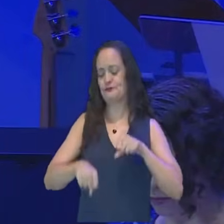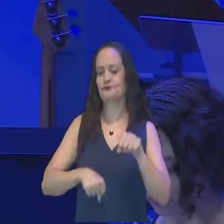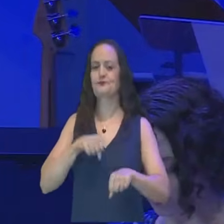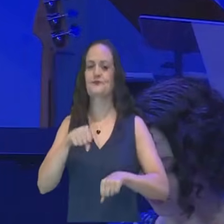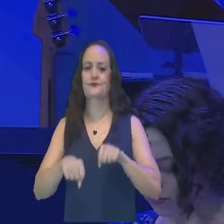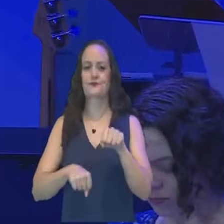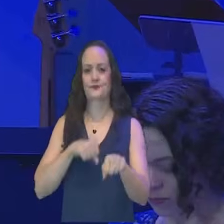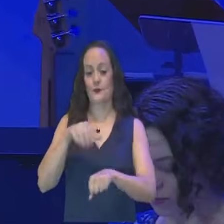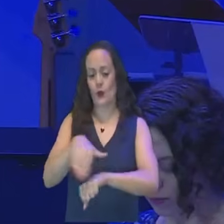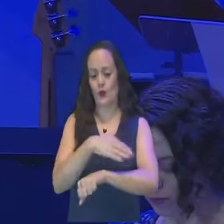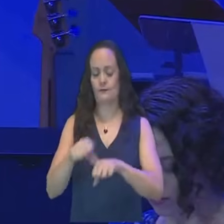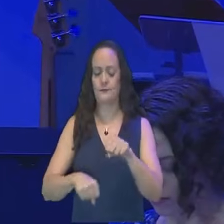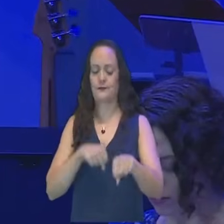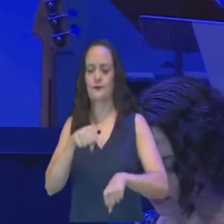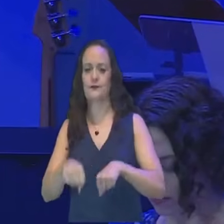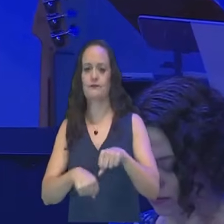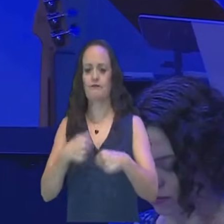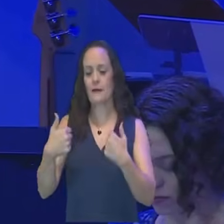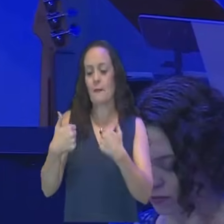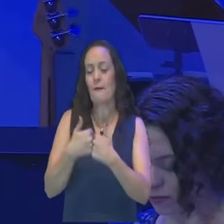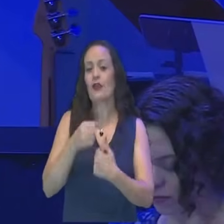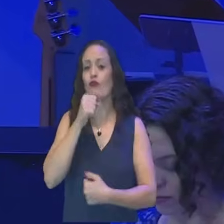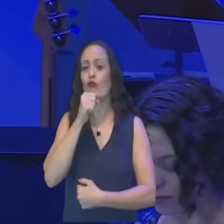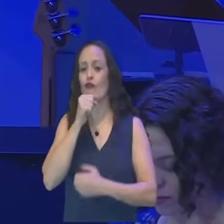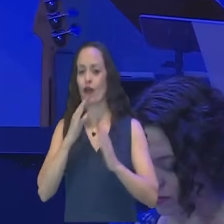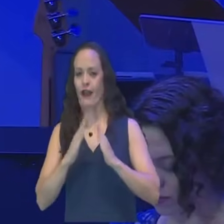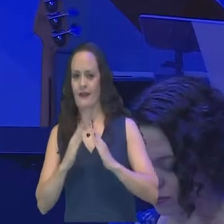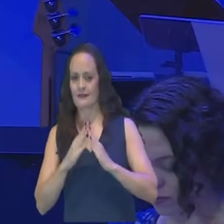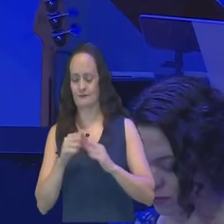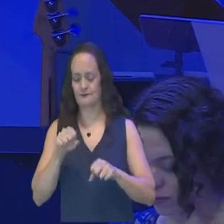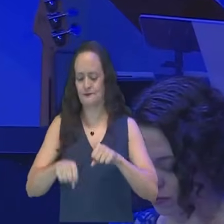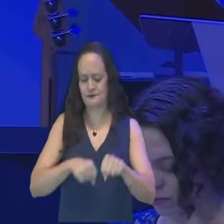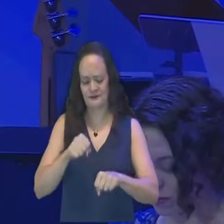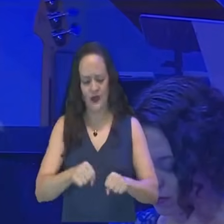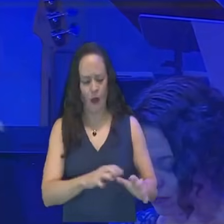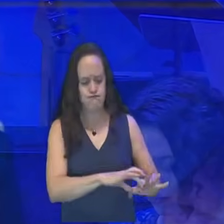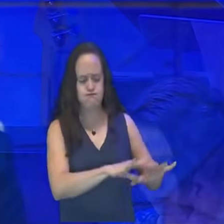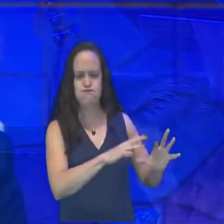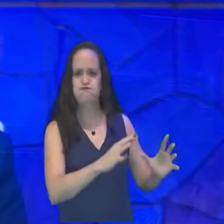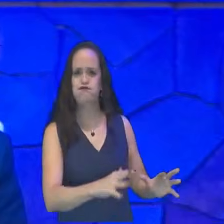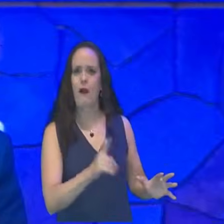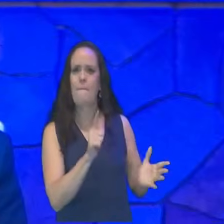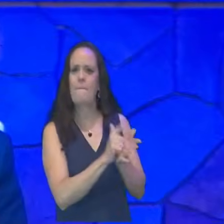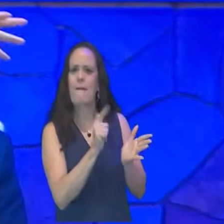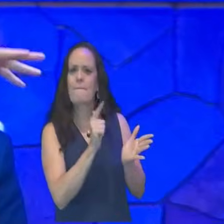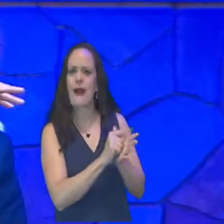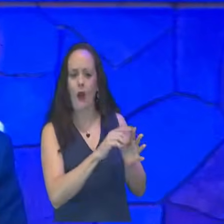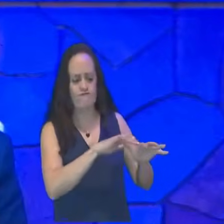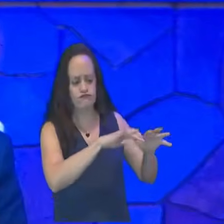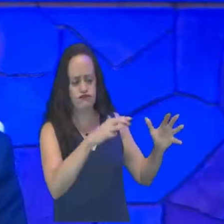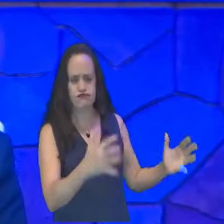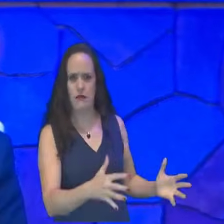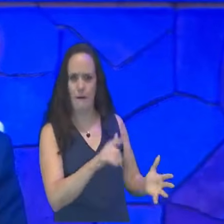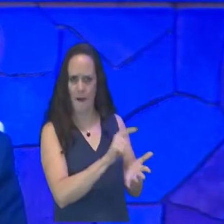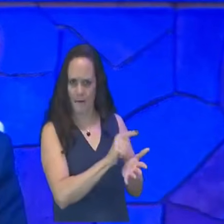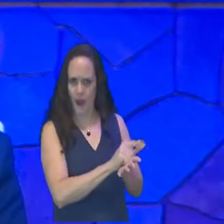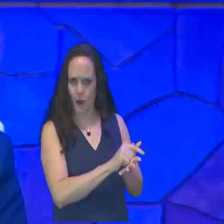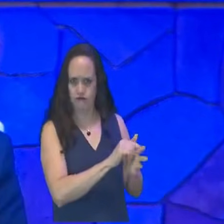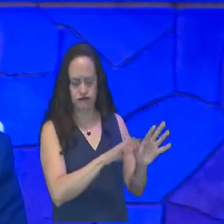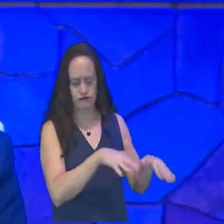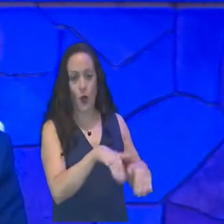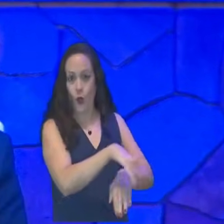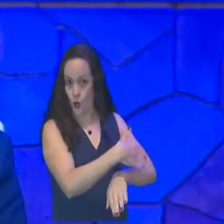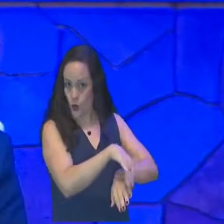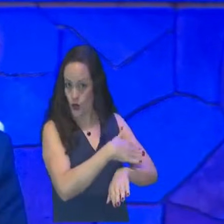ruas do meu bairro, perto da casa do meu avô, e eu vi uma pilha de papel, assim, uma amontoada de papel,